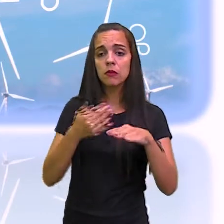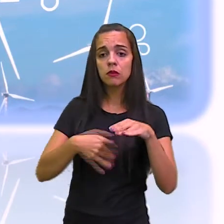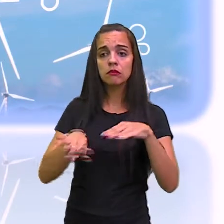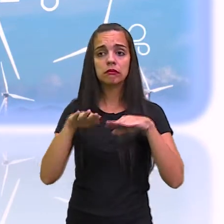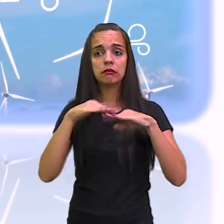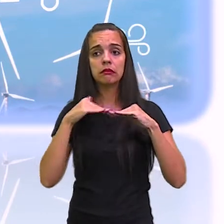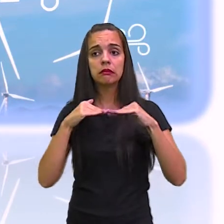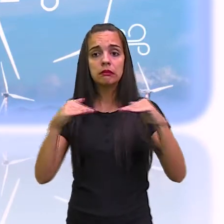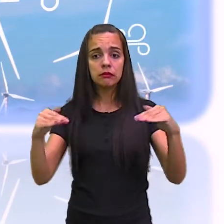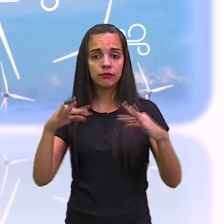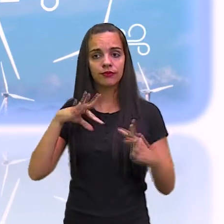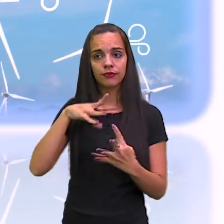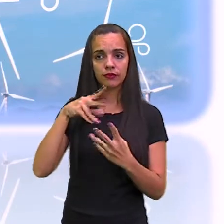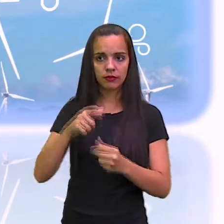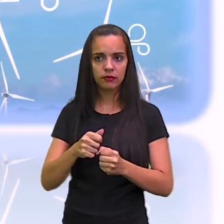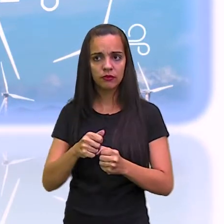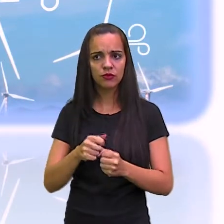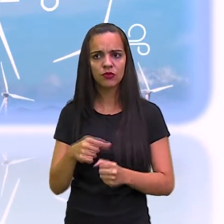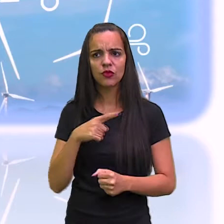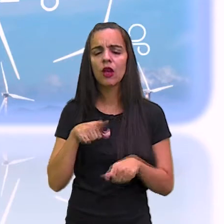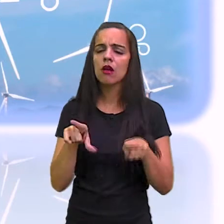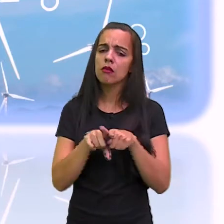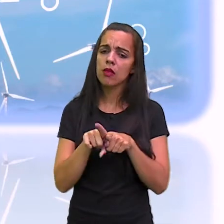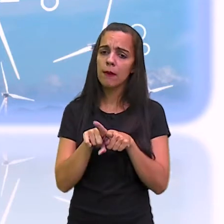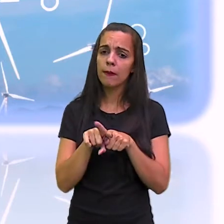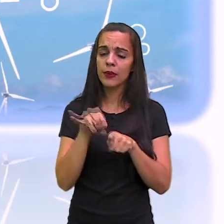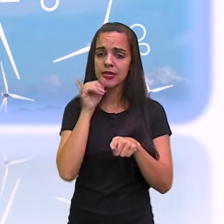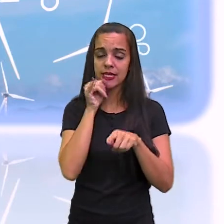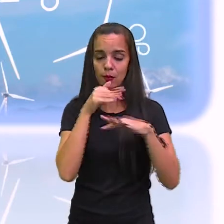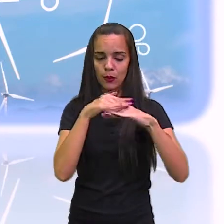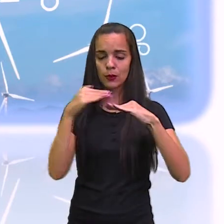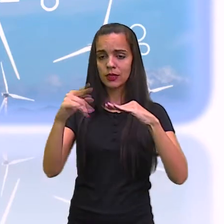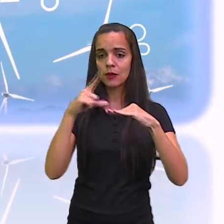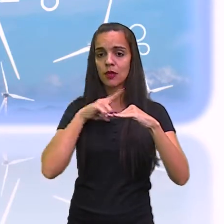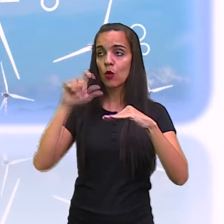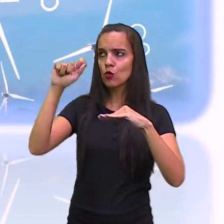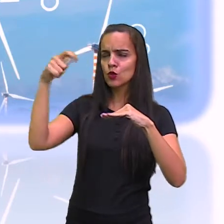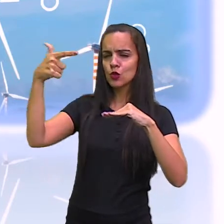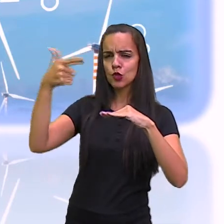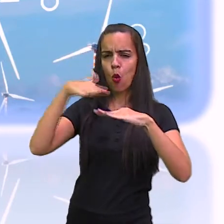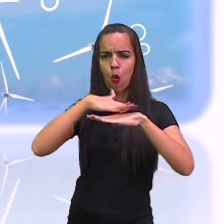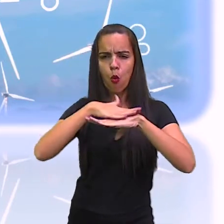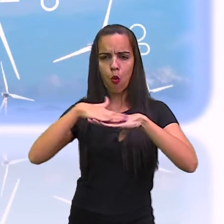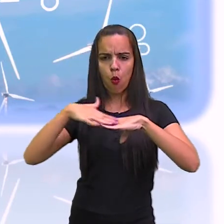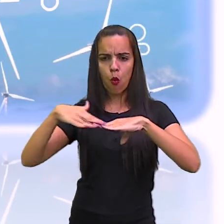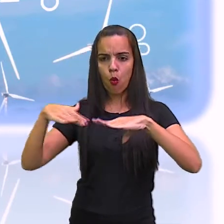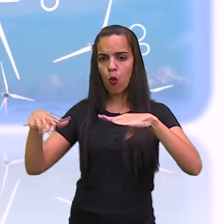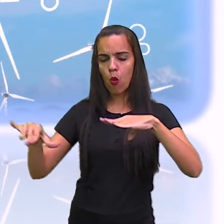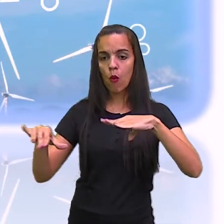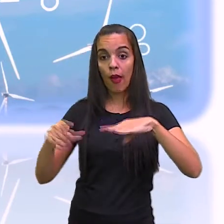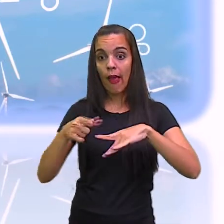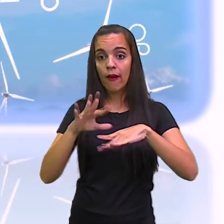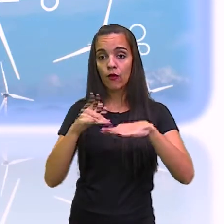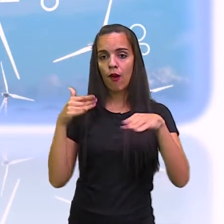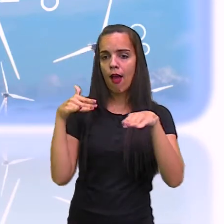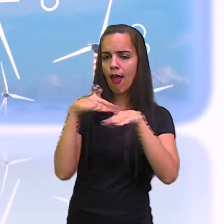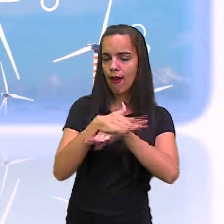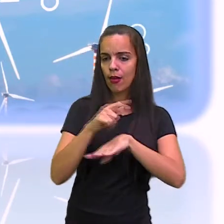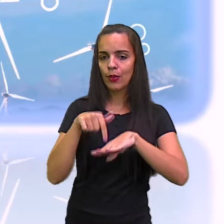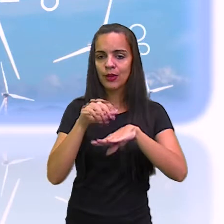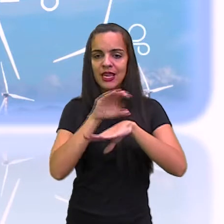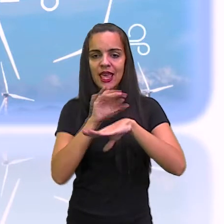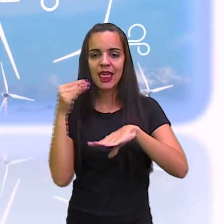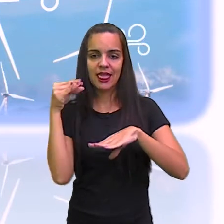onde há solo e água. O calor do sol aquece mais rápido o solo, que a água e o ar aquecido é